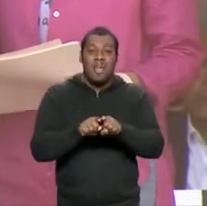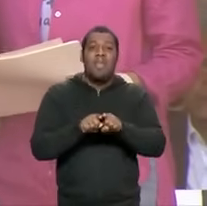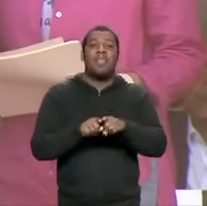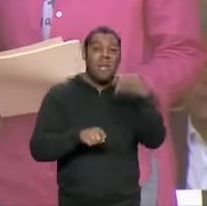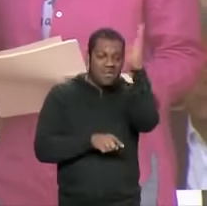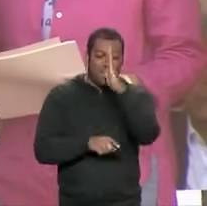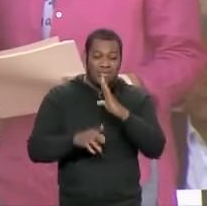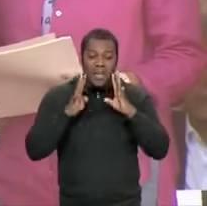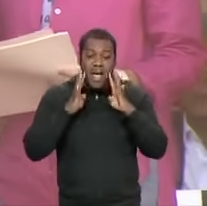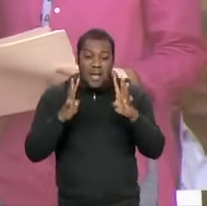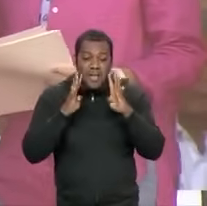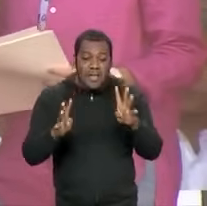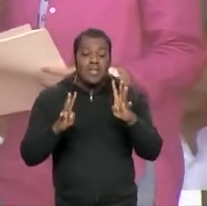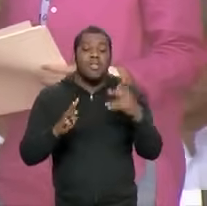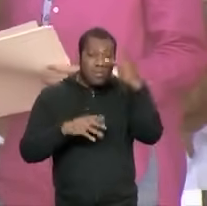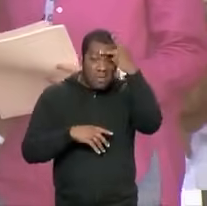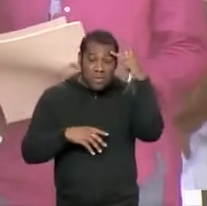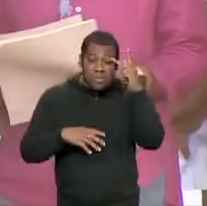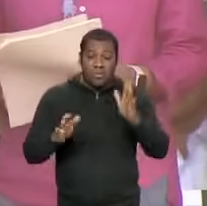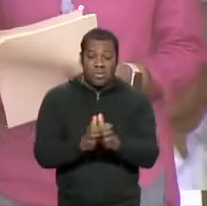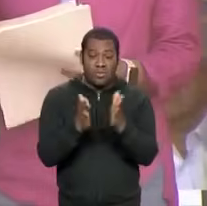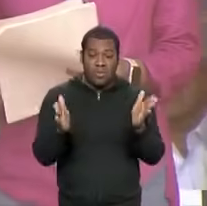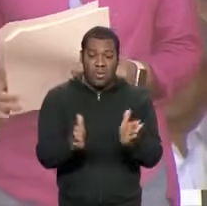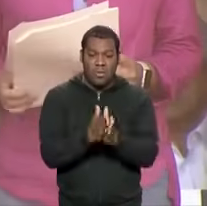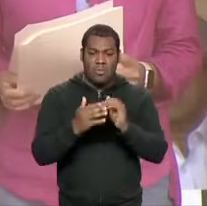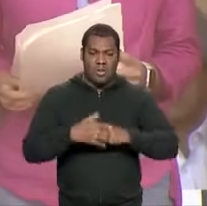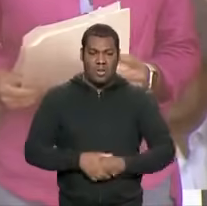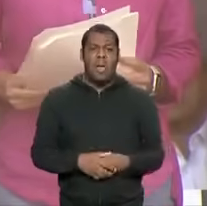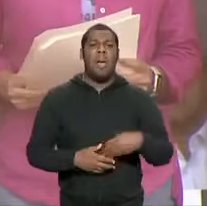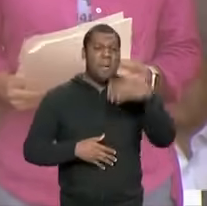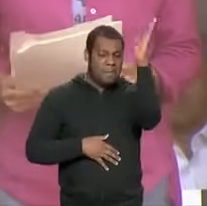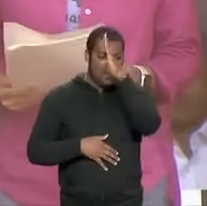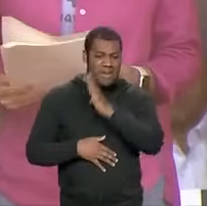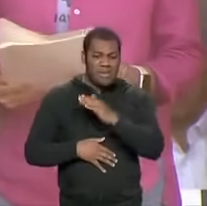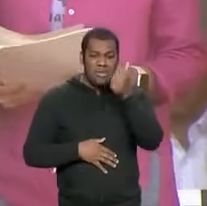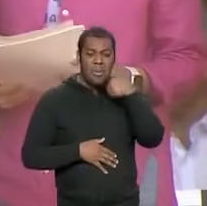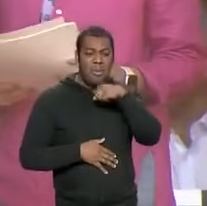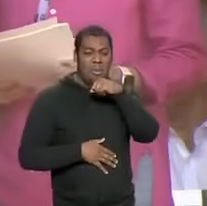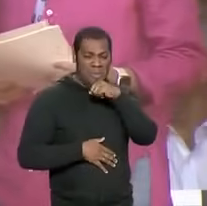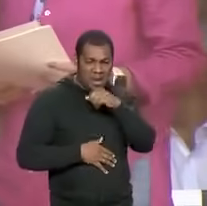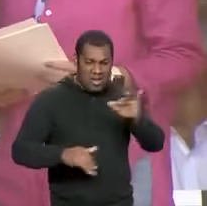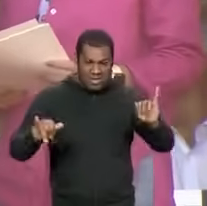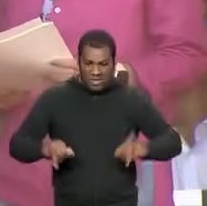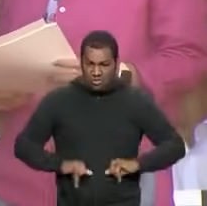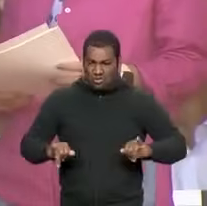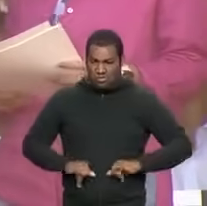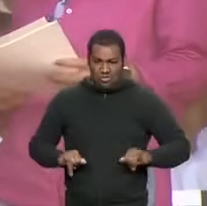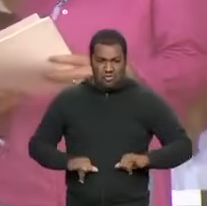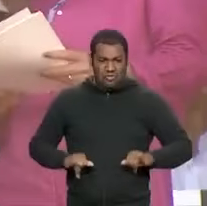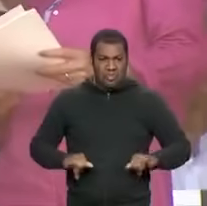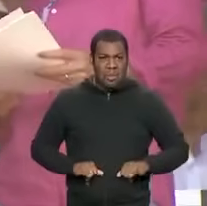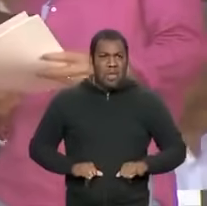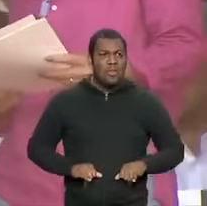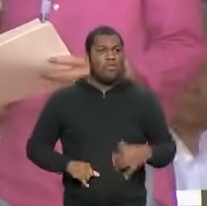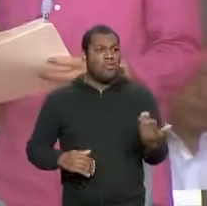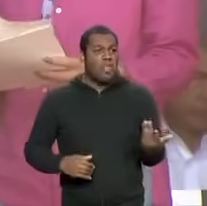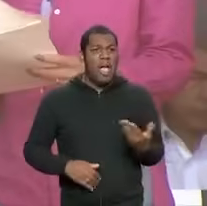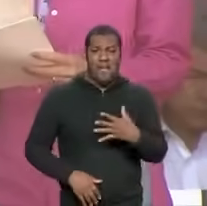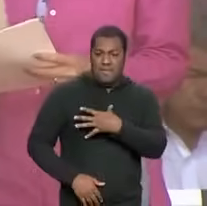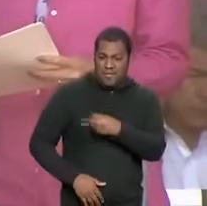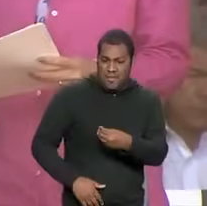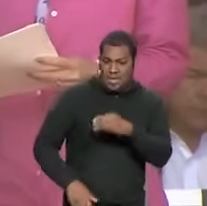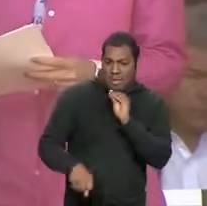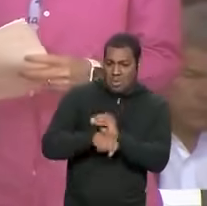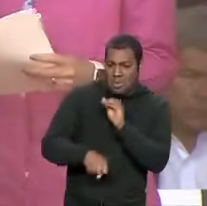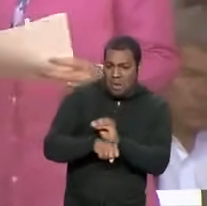em que nenhuma mãe do Campo da cidade passe pelo sofrimento de não ter o que dá de comer